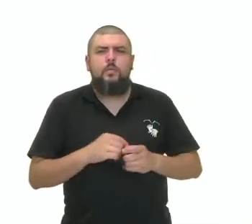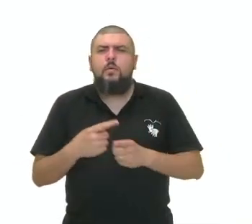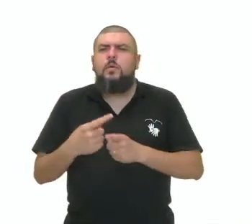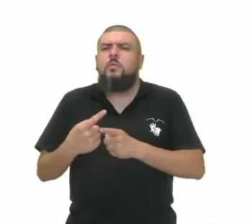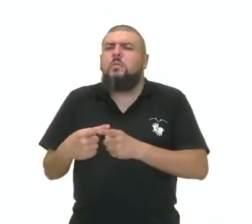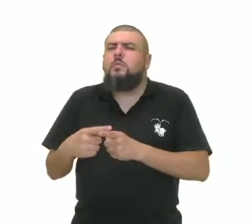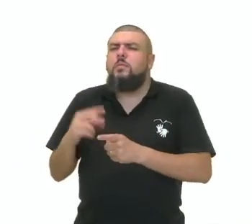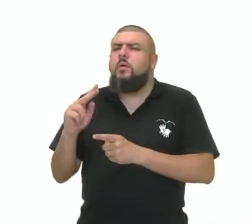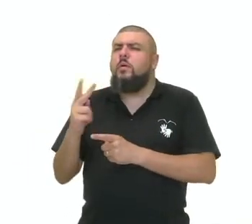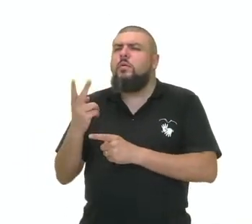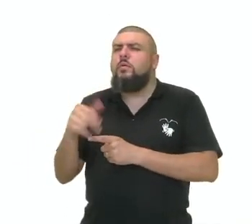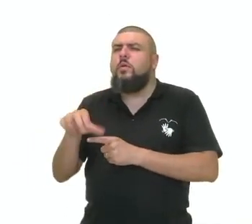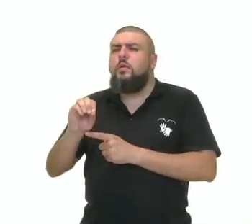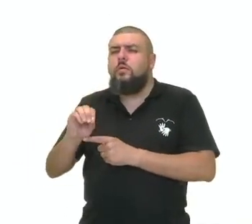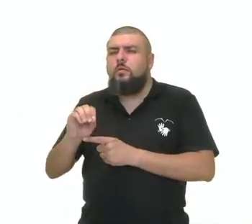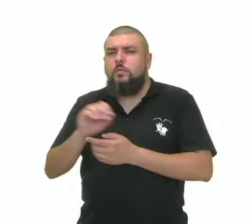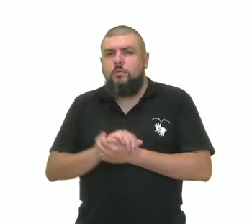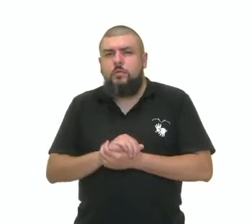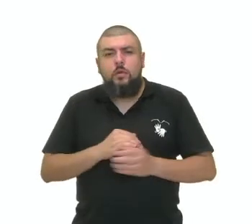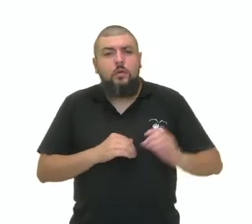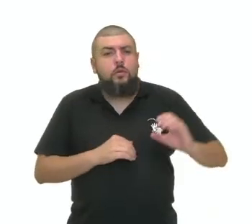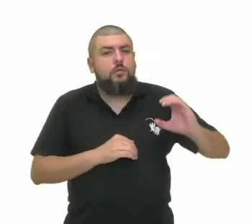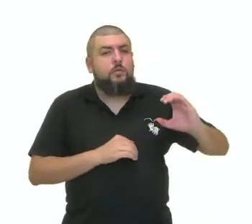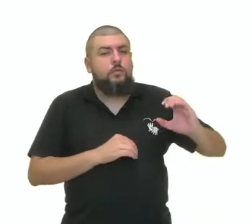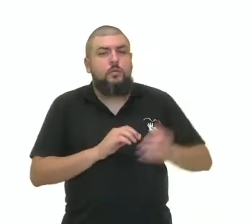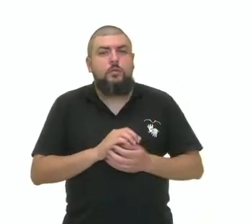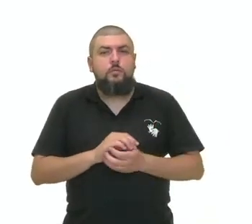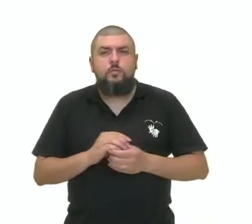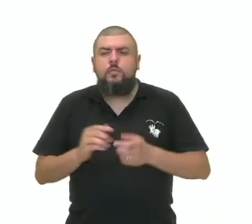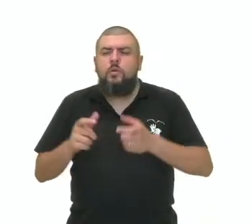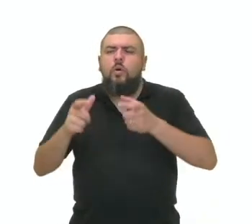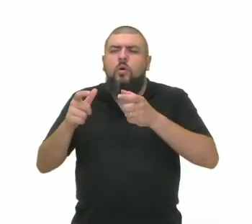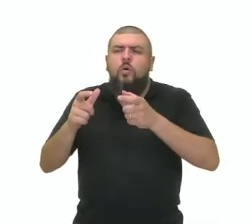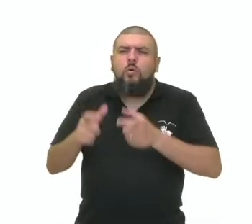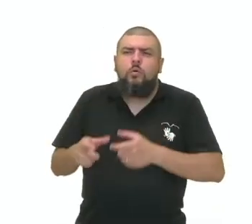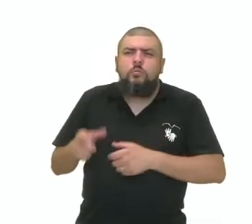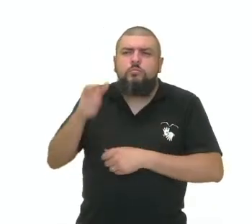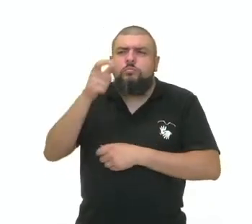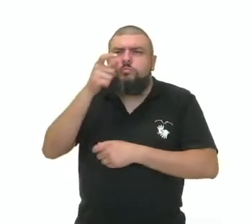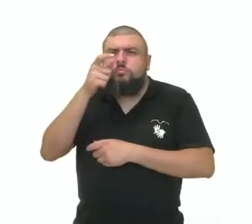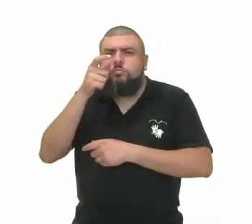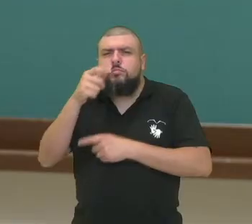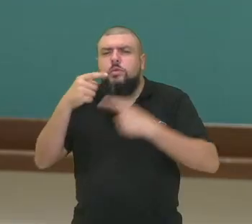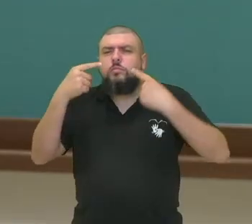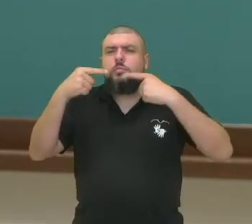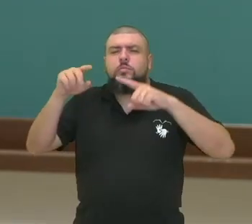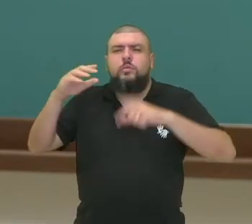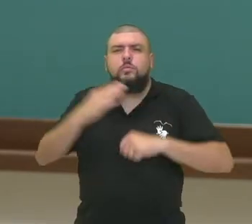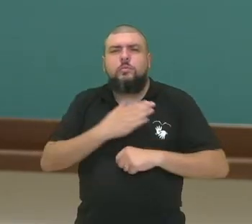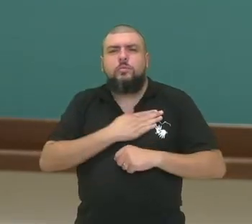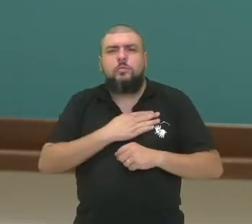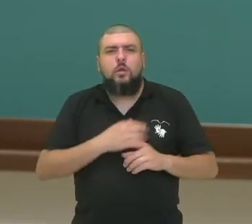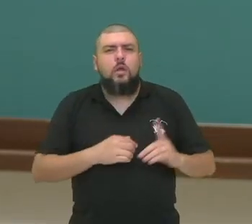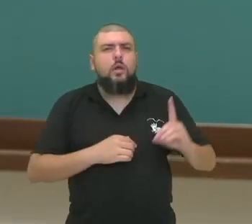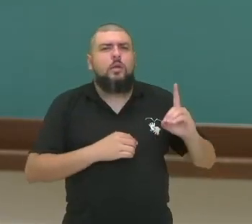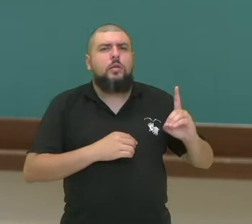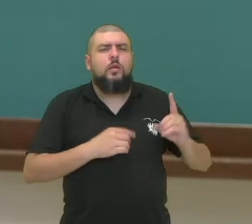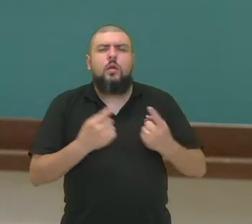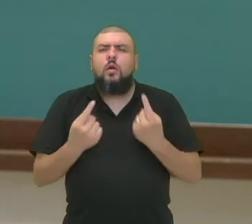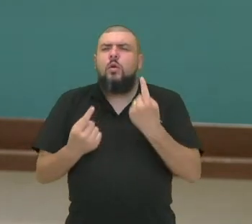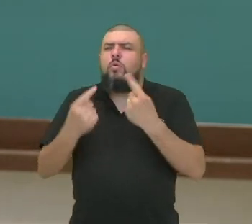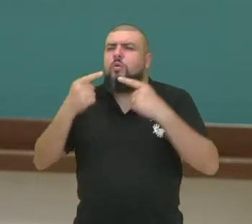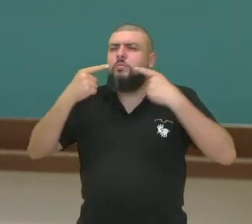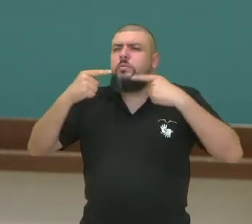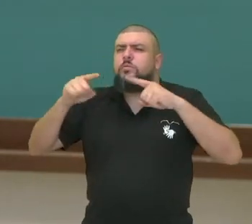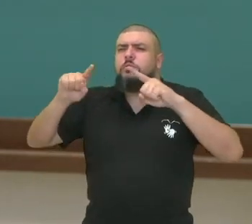C: em que momentos costumamos ouvir os hinos? D: quais são os hinos que você já conhece?